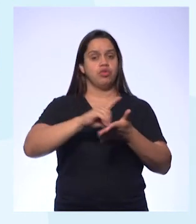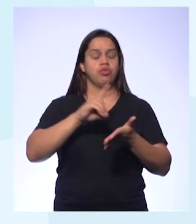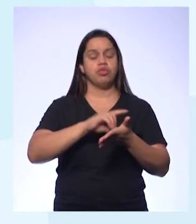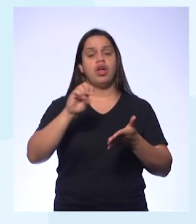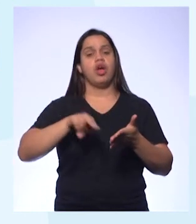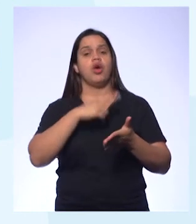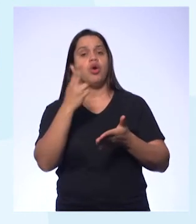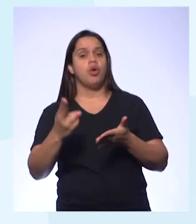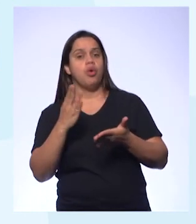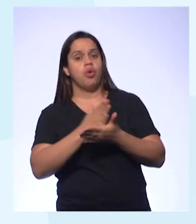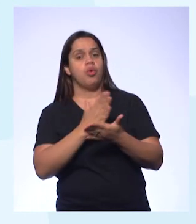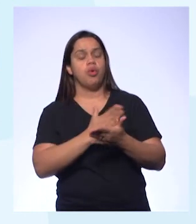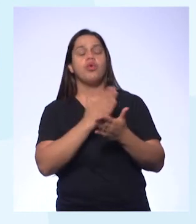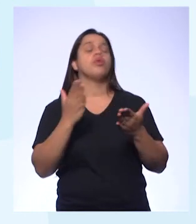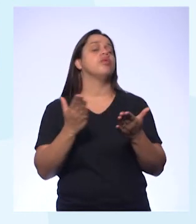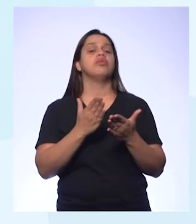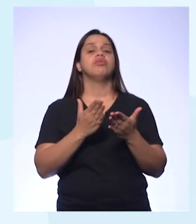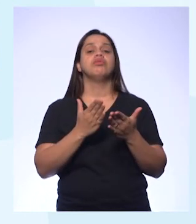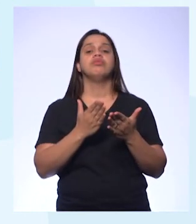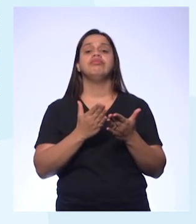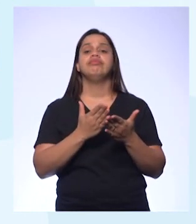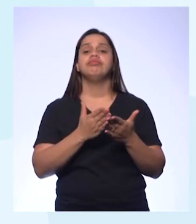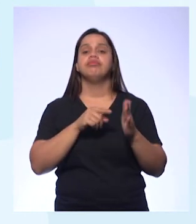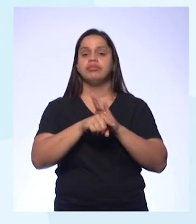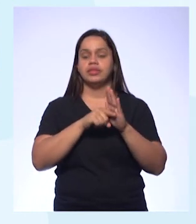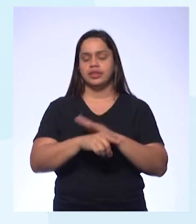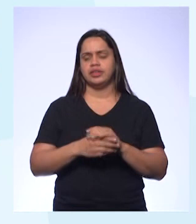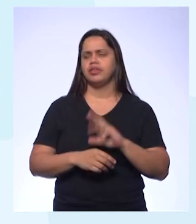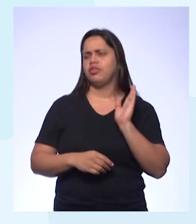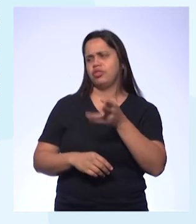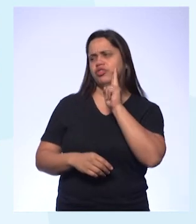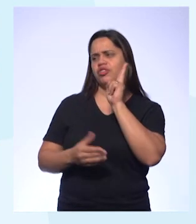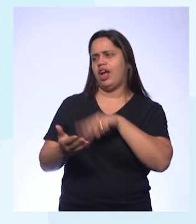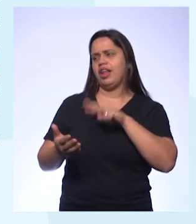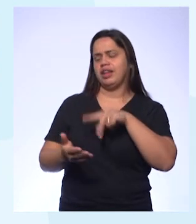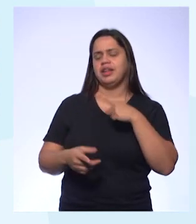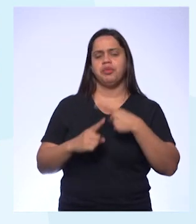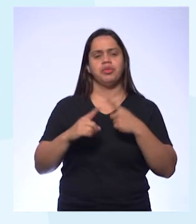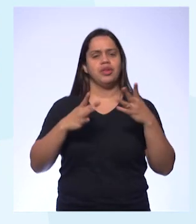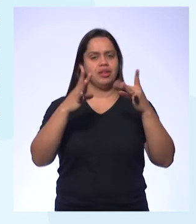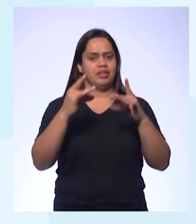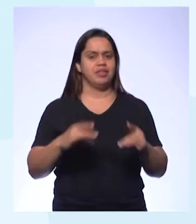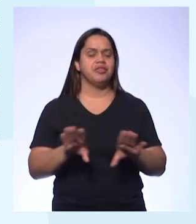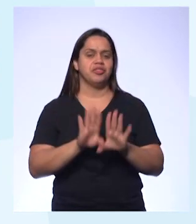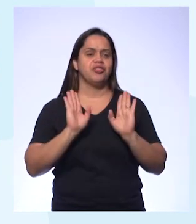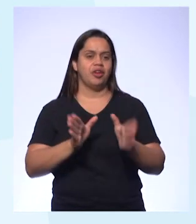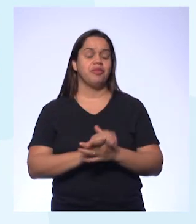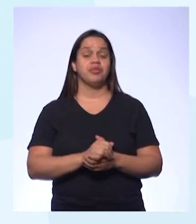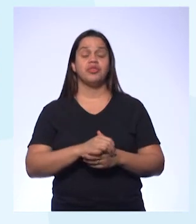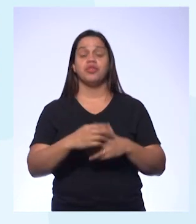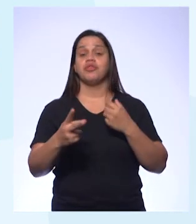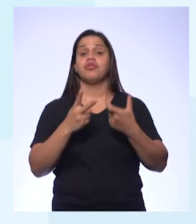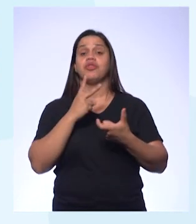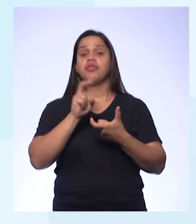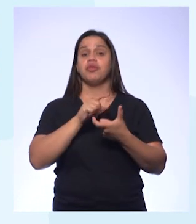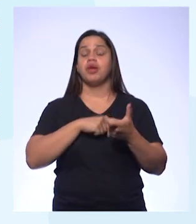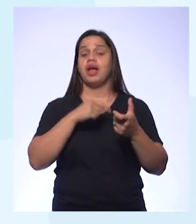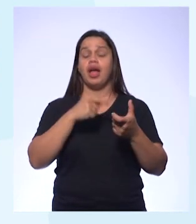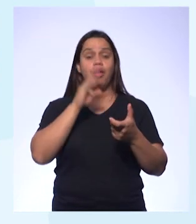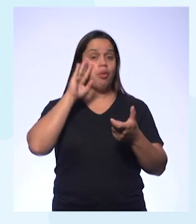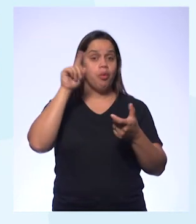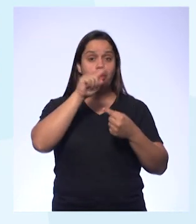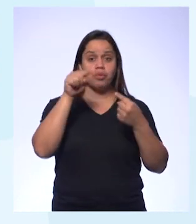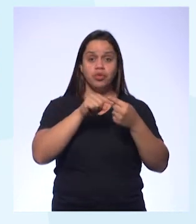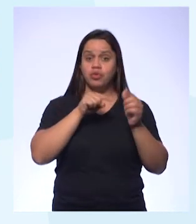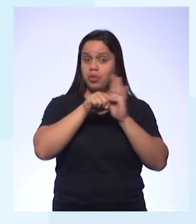tentei deixar a resposta mais simples, Eu né? já li isso, porque a aluna colocou exatamente Pois essa é. definição. Ela O fez verbete lá. é essencialmente destinado à consulta, o que ele